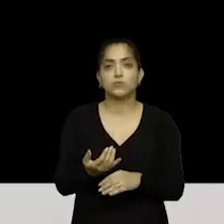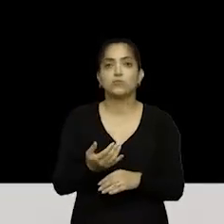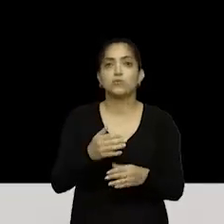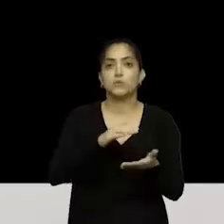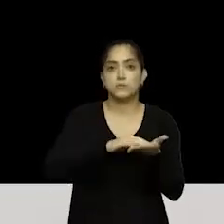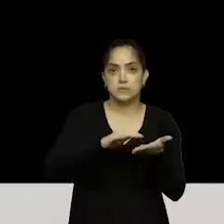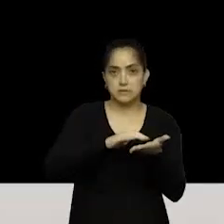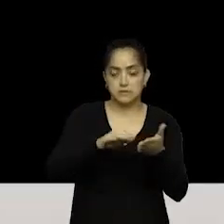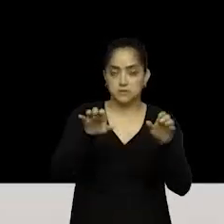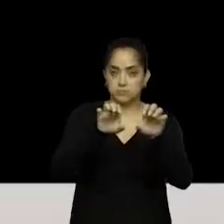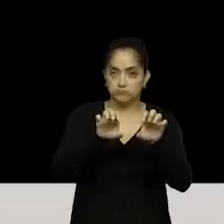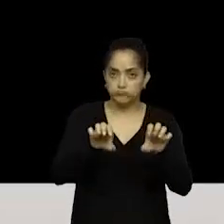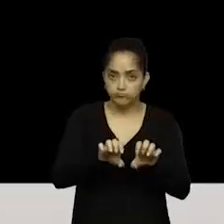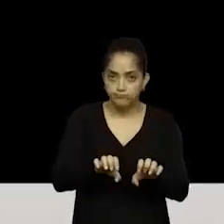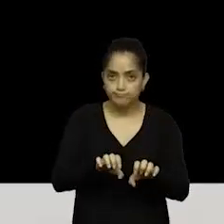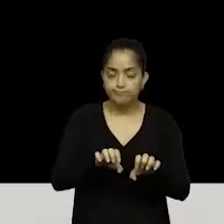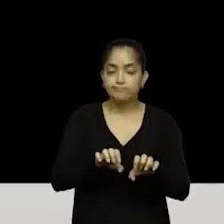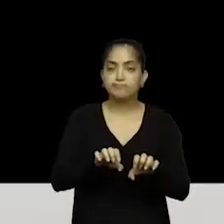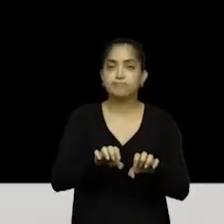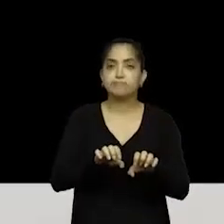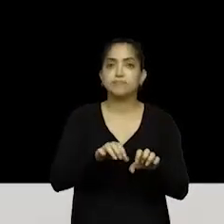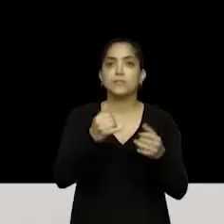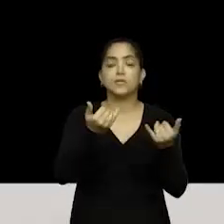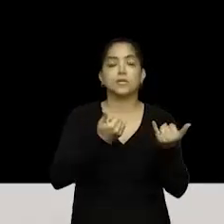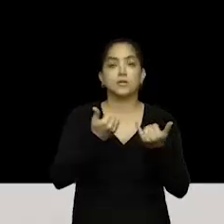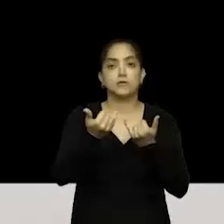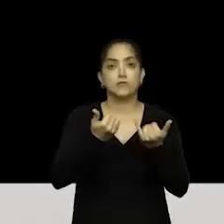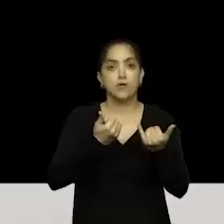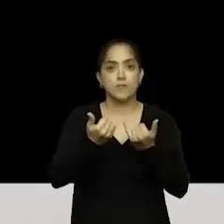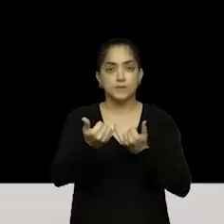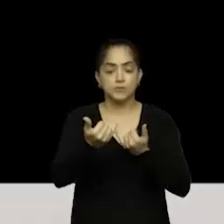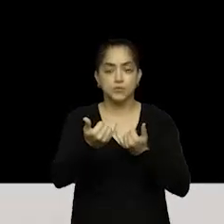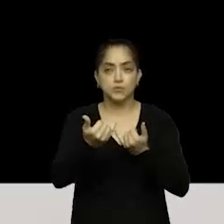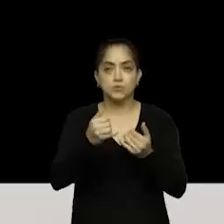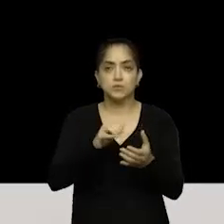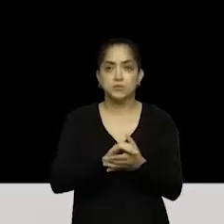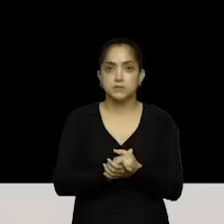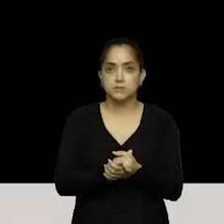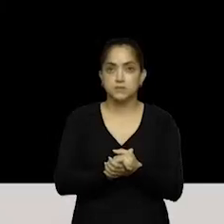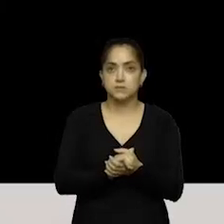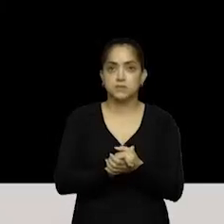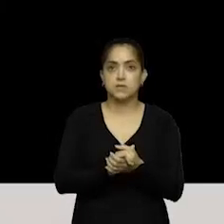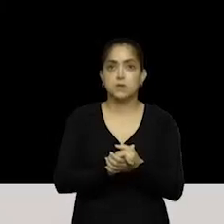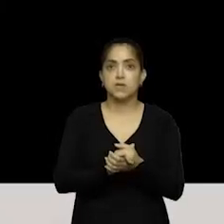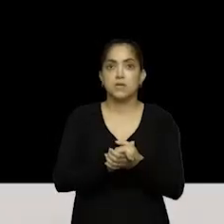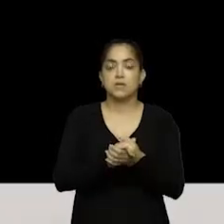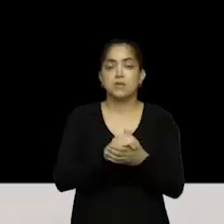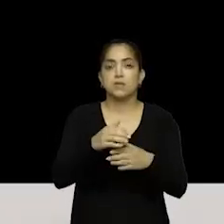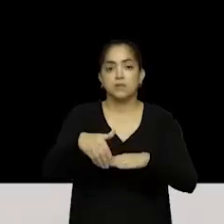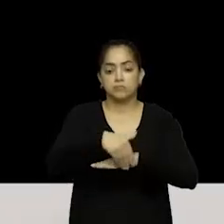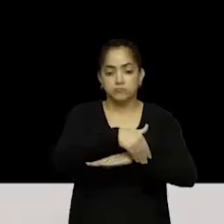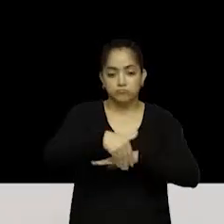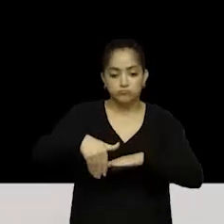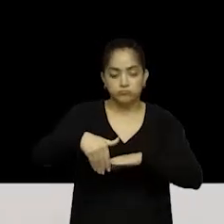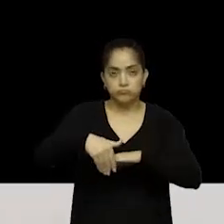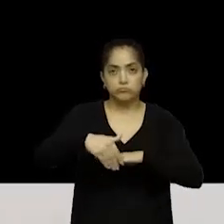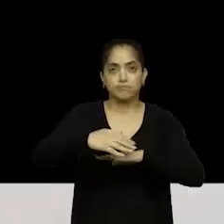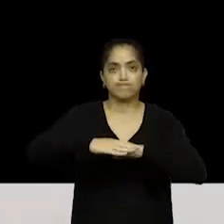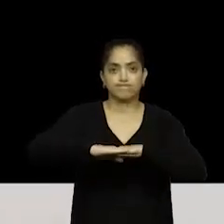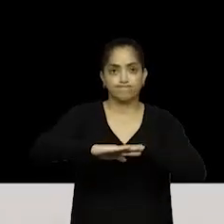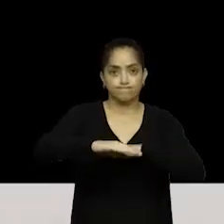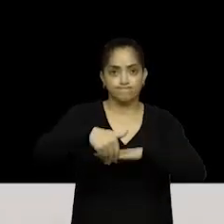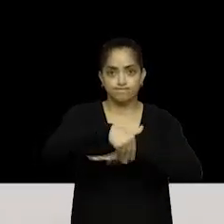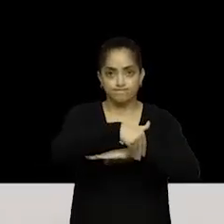Estado da Infraestrutura e Mobilidade informações acerca da revitalização da SC 283 entre